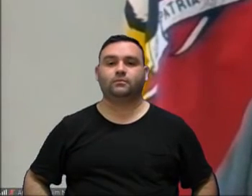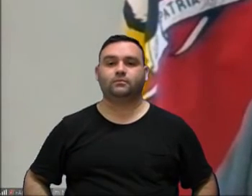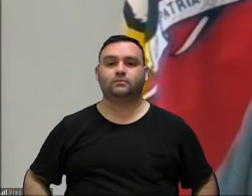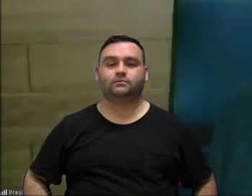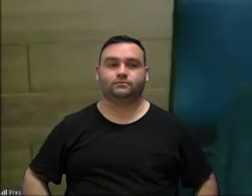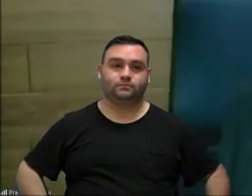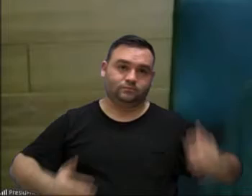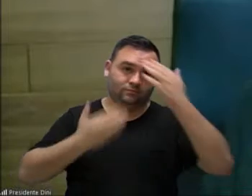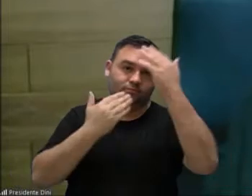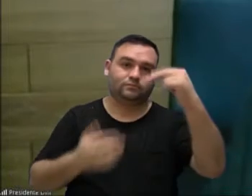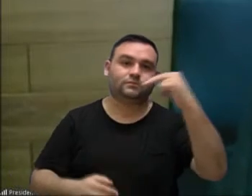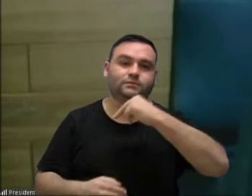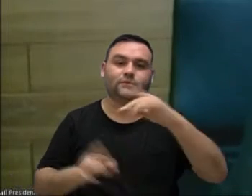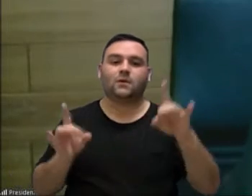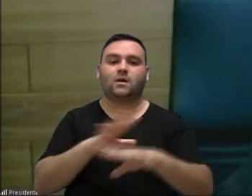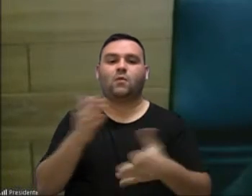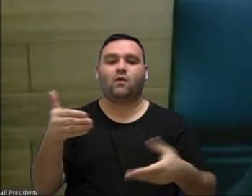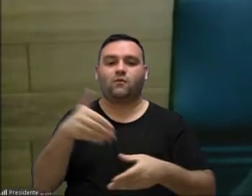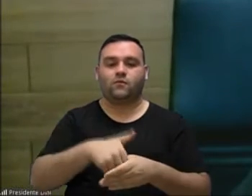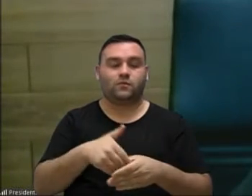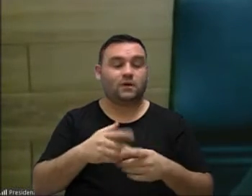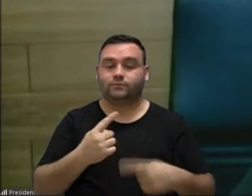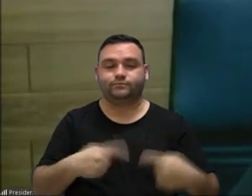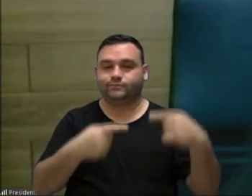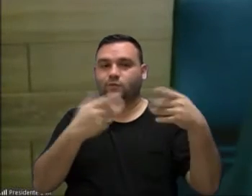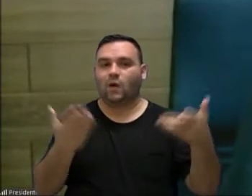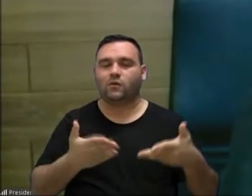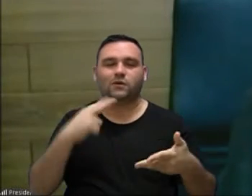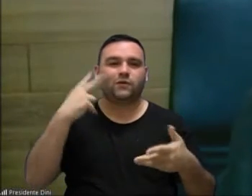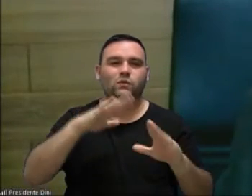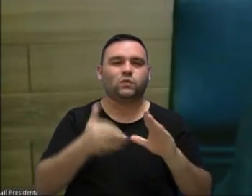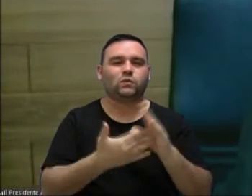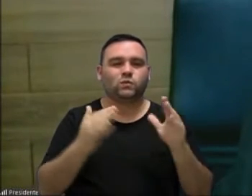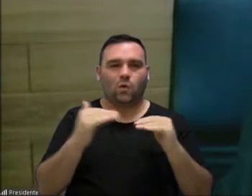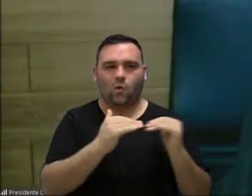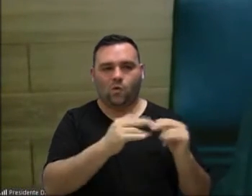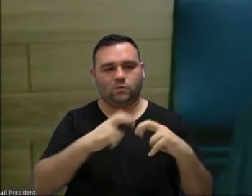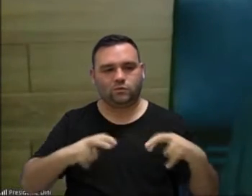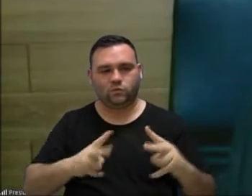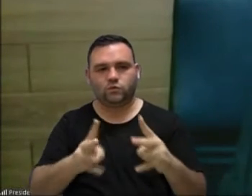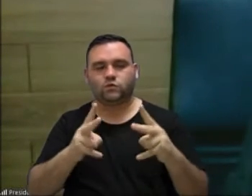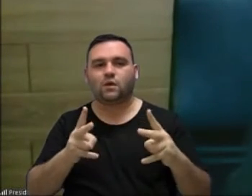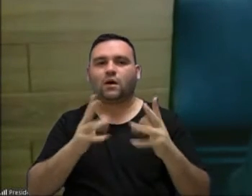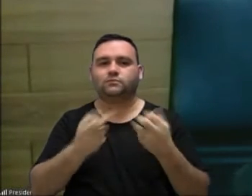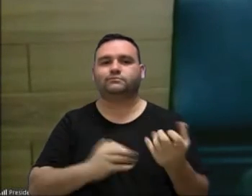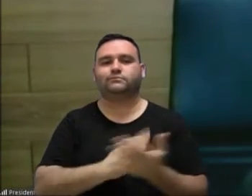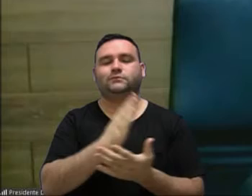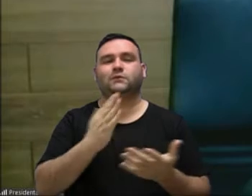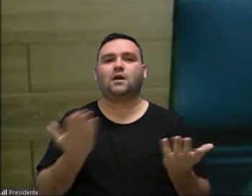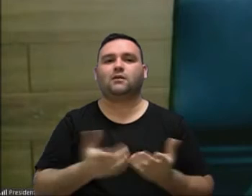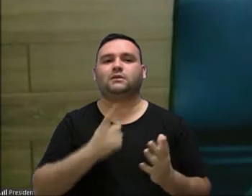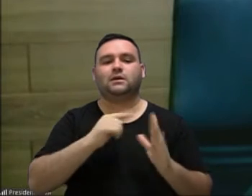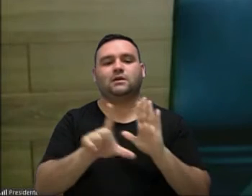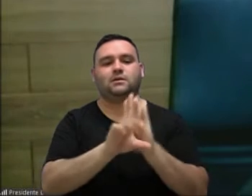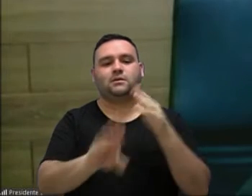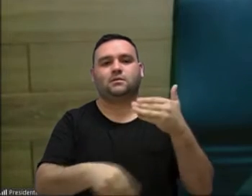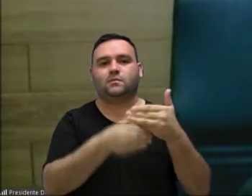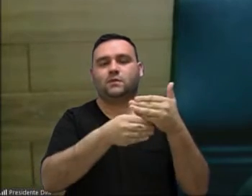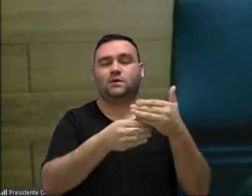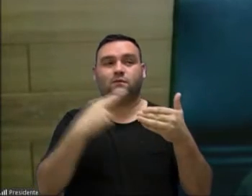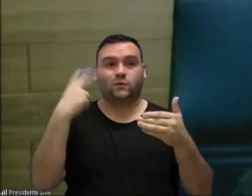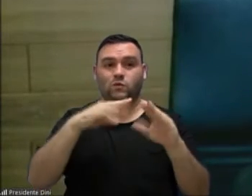obrigado vereador Neto em encerrar a discussão os vereadores que concordam permanecem como estão está aprovado temos uma emenda